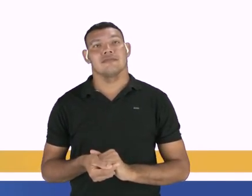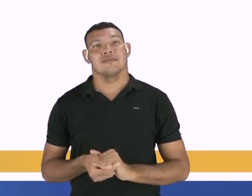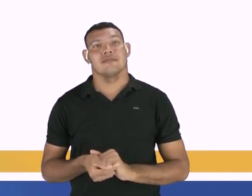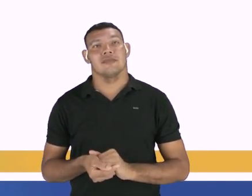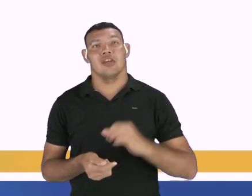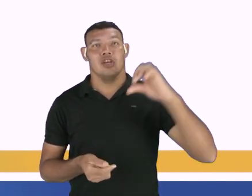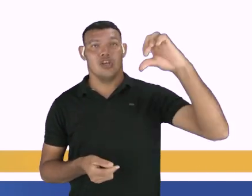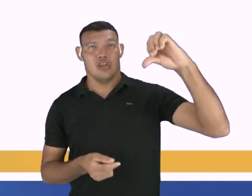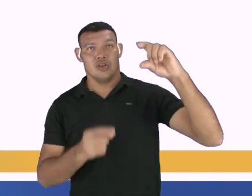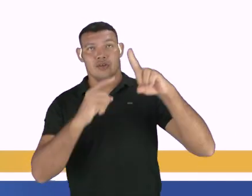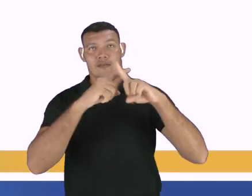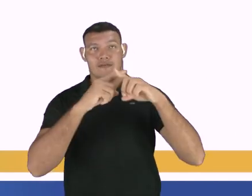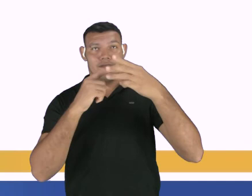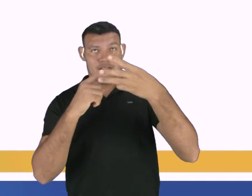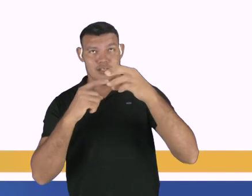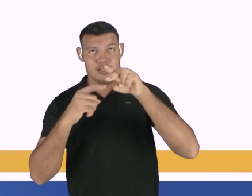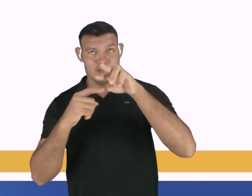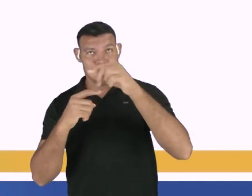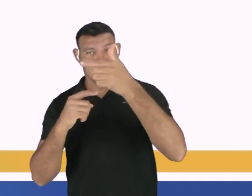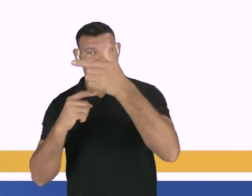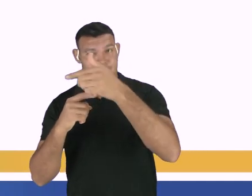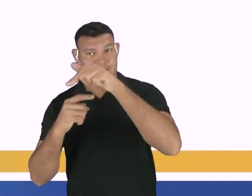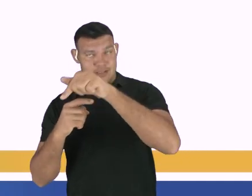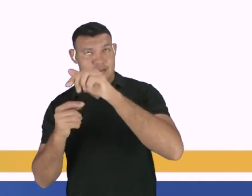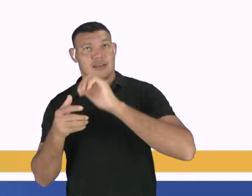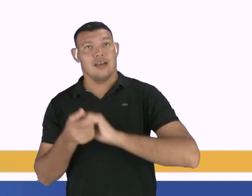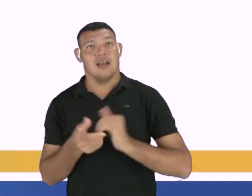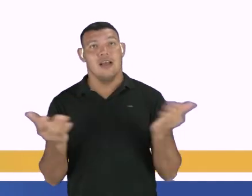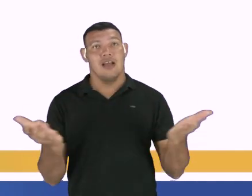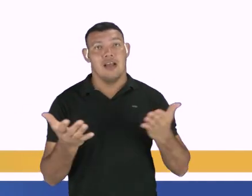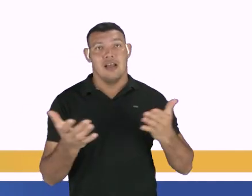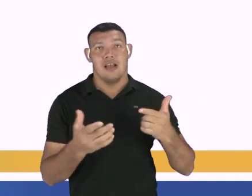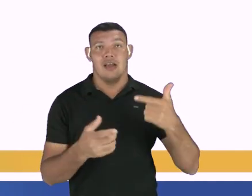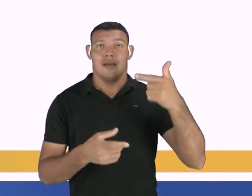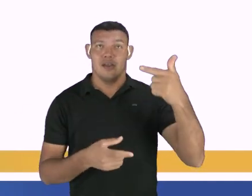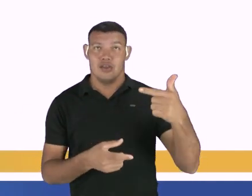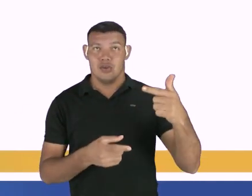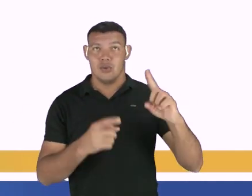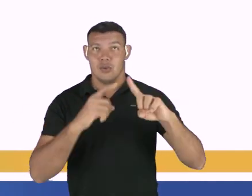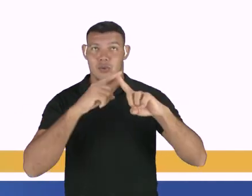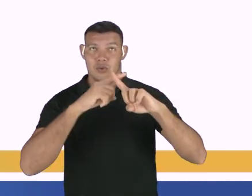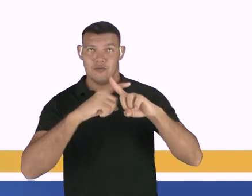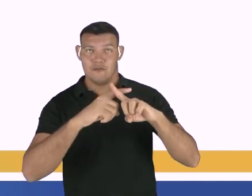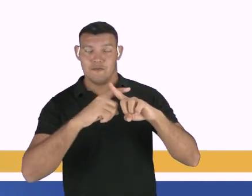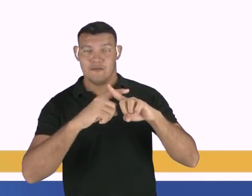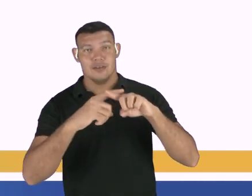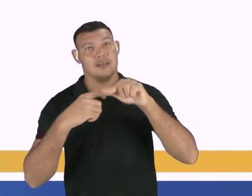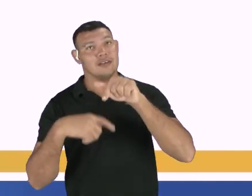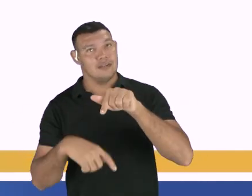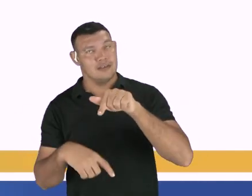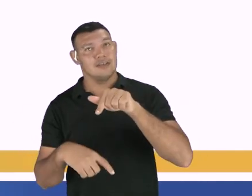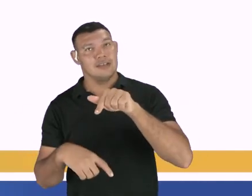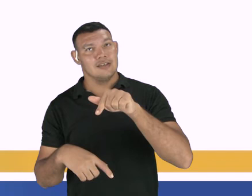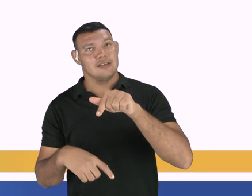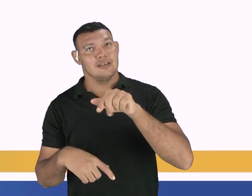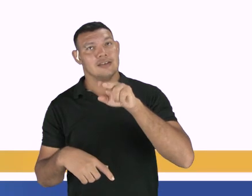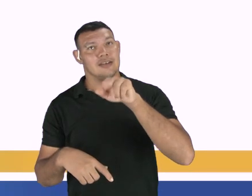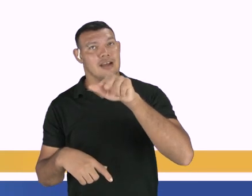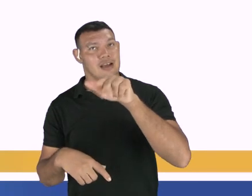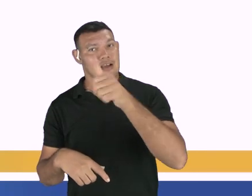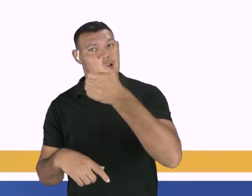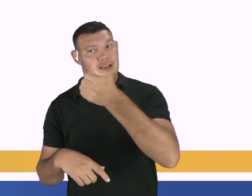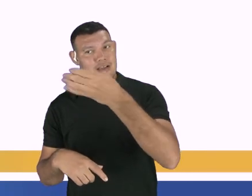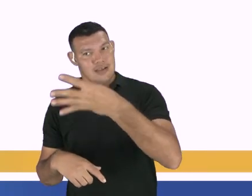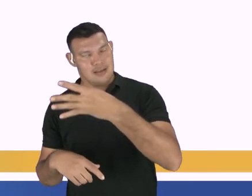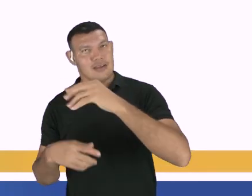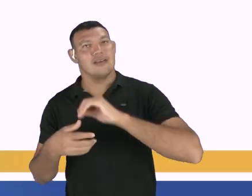Então, 9 vezes 3, 27. Multiplico o denominador 2 da primeira fração, vezes o denominador 7 da